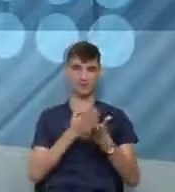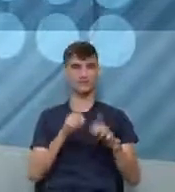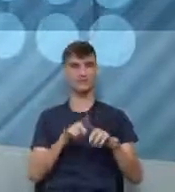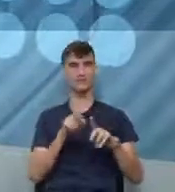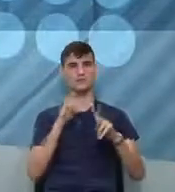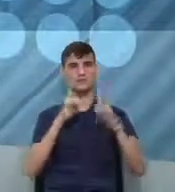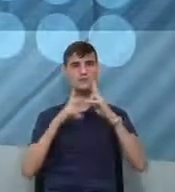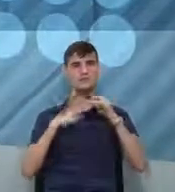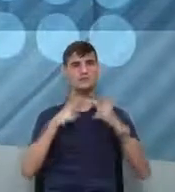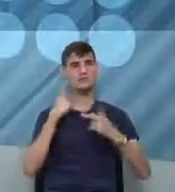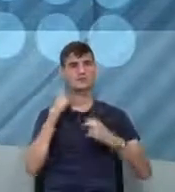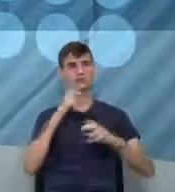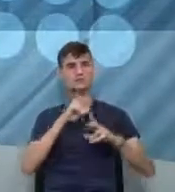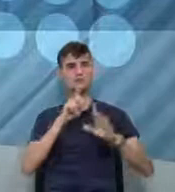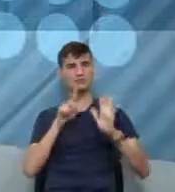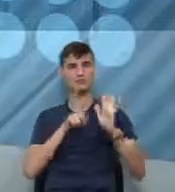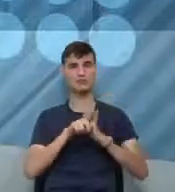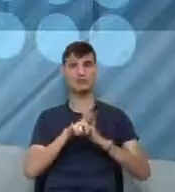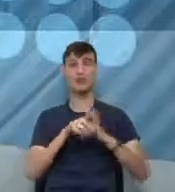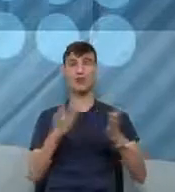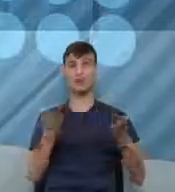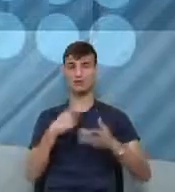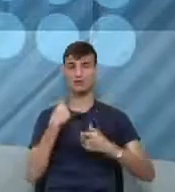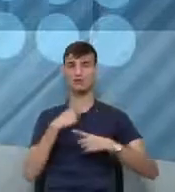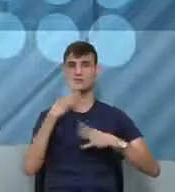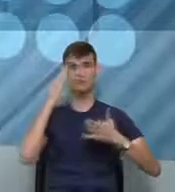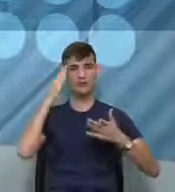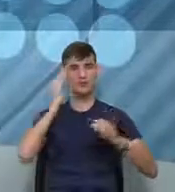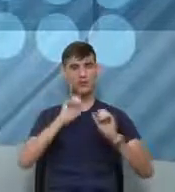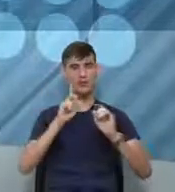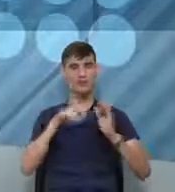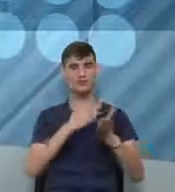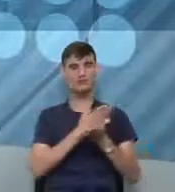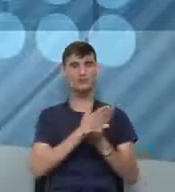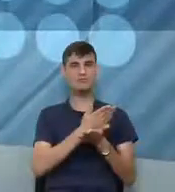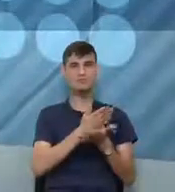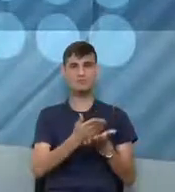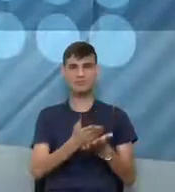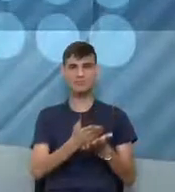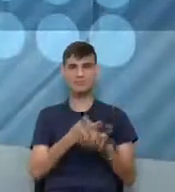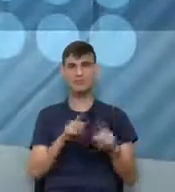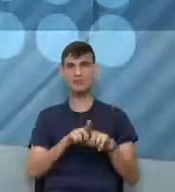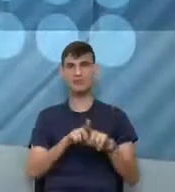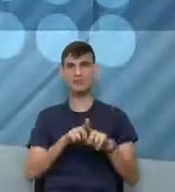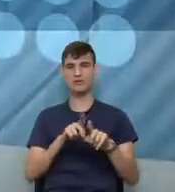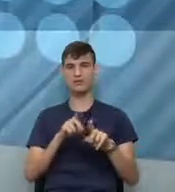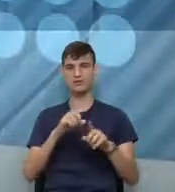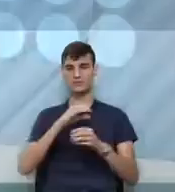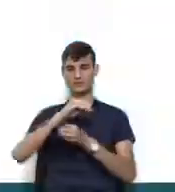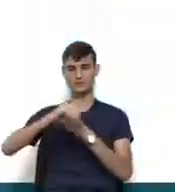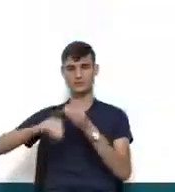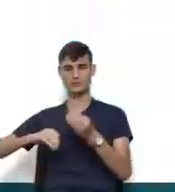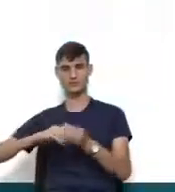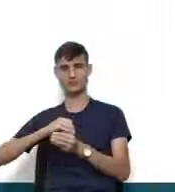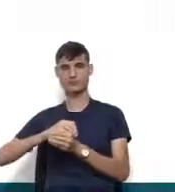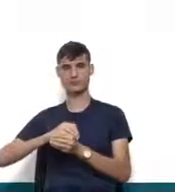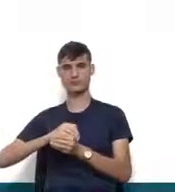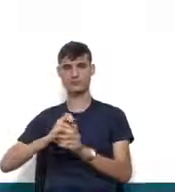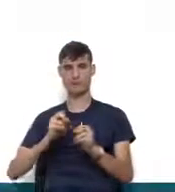você possa tirar as dúvidas. E agora a gente vai entender essas condições iniciais e condições de contorno. Vamos ao